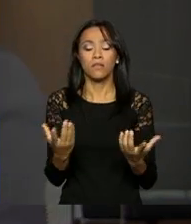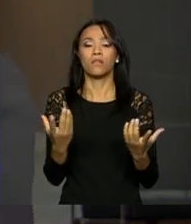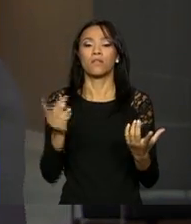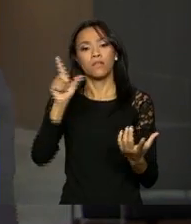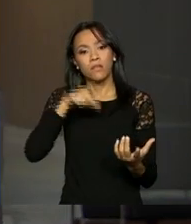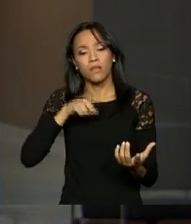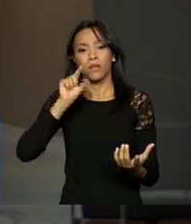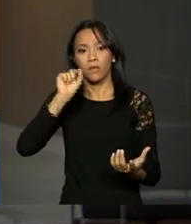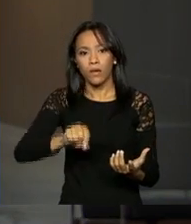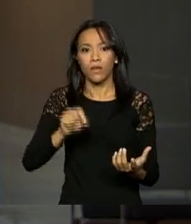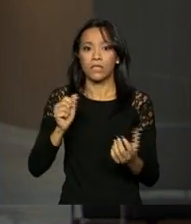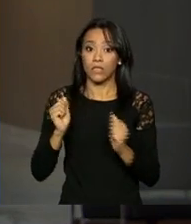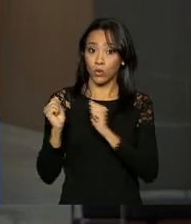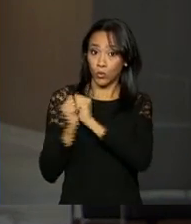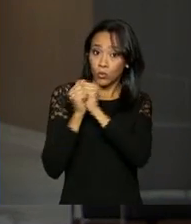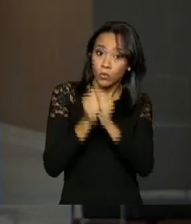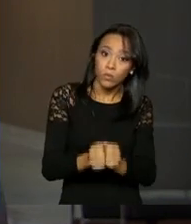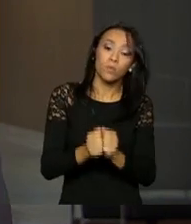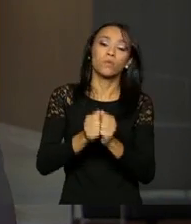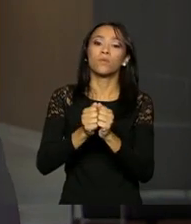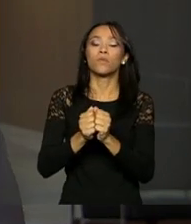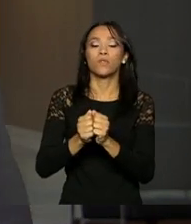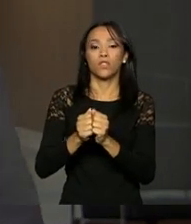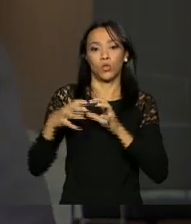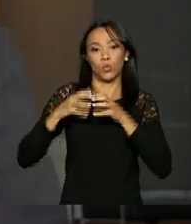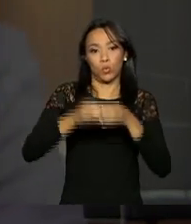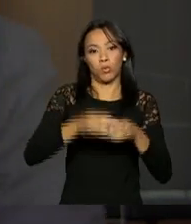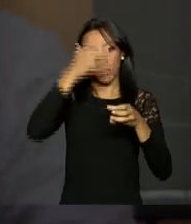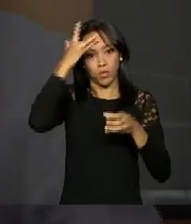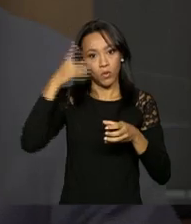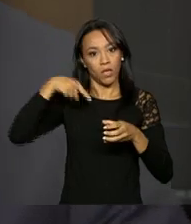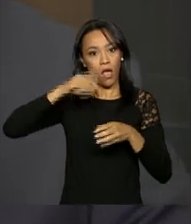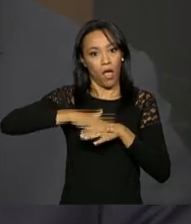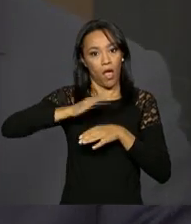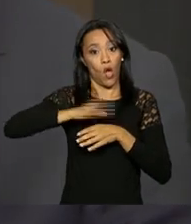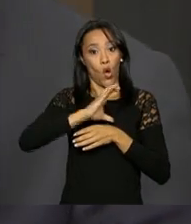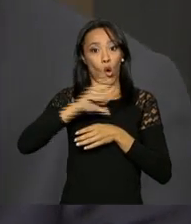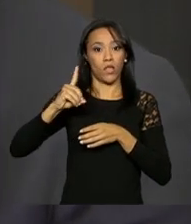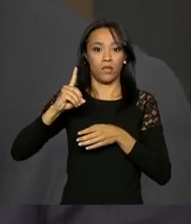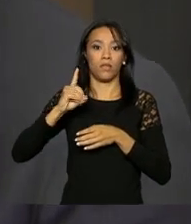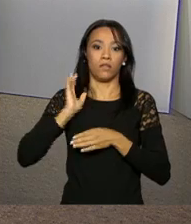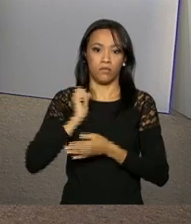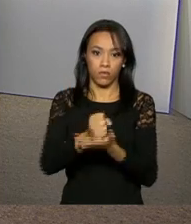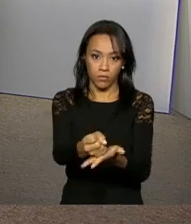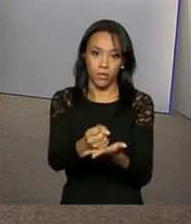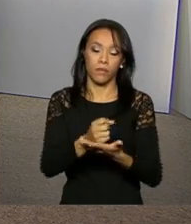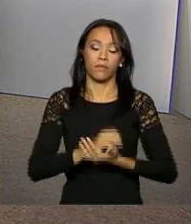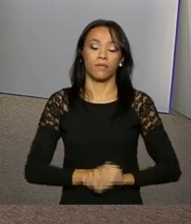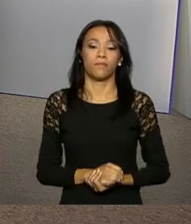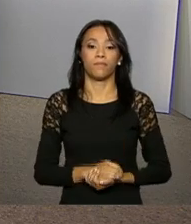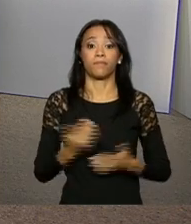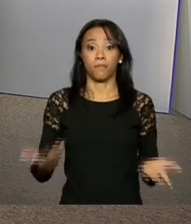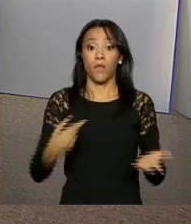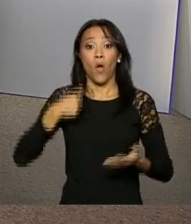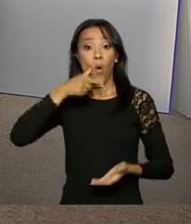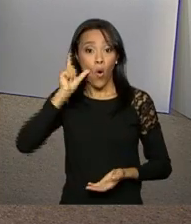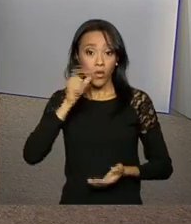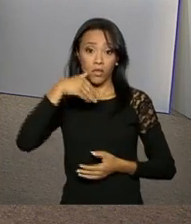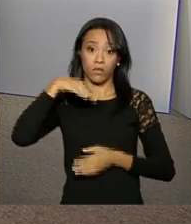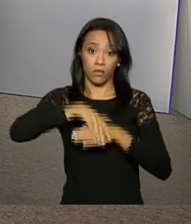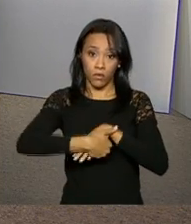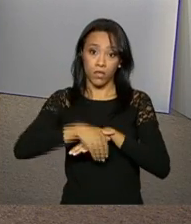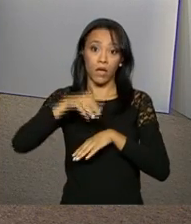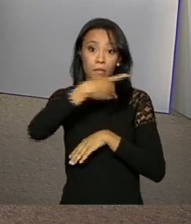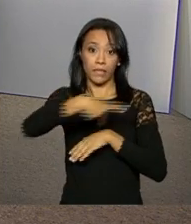acompanhamento pelo grupo composto dentro do Ministério para coordenar essas intervenções. Ontem à noite, a presidenta